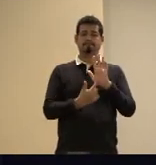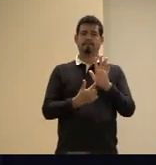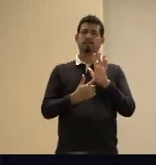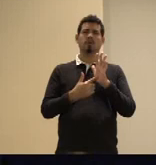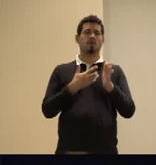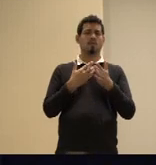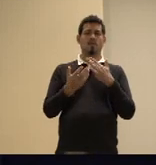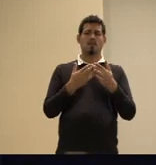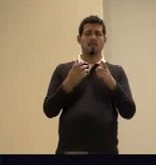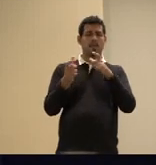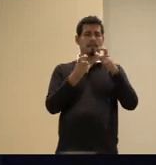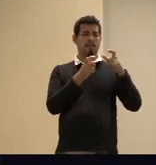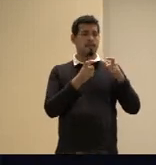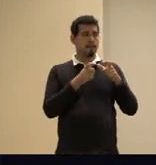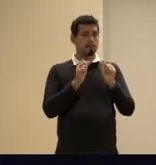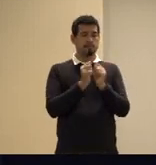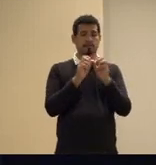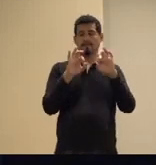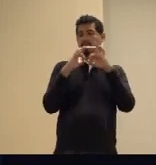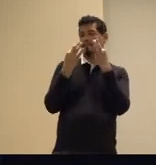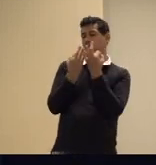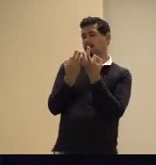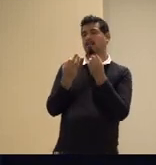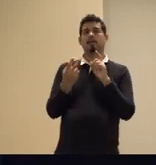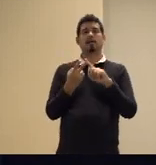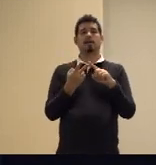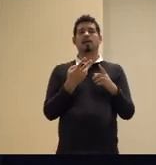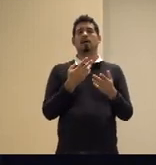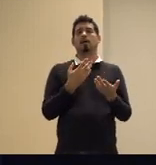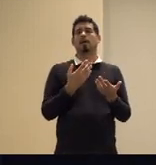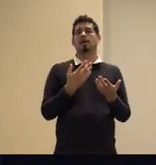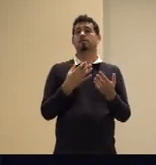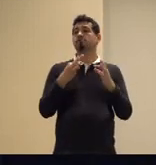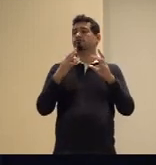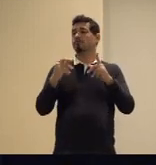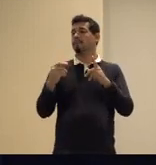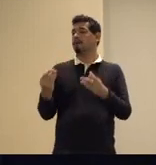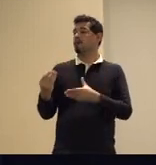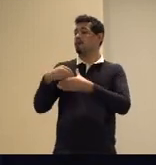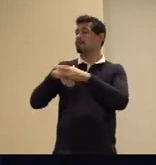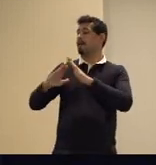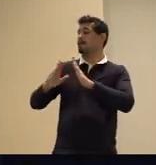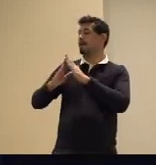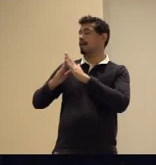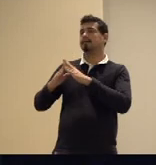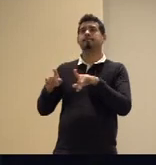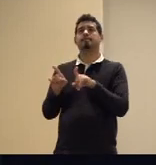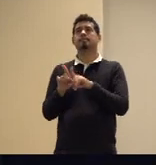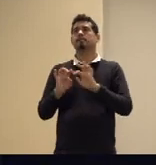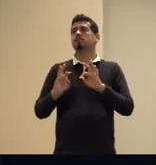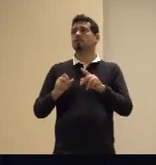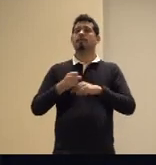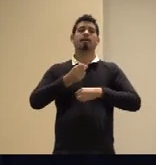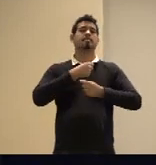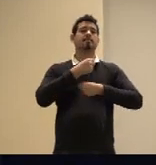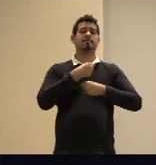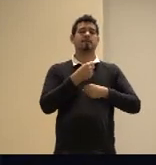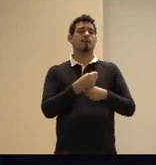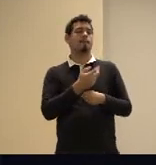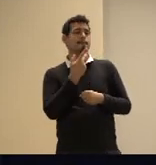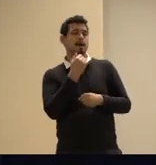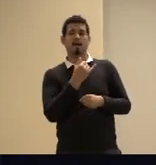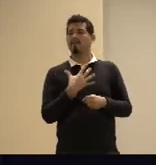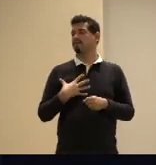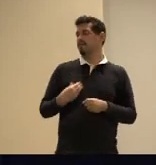o itinerário da composição da família, todo o itinerário da composição da casa, todo o itinerário da entrevista com o pai, com